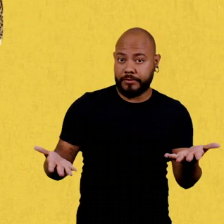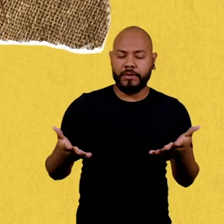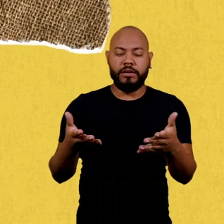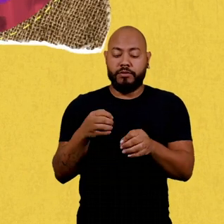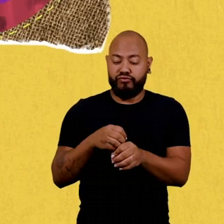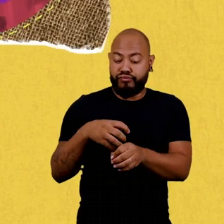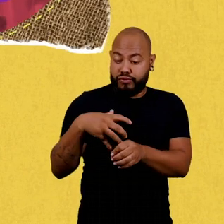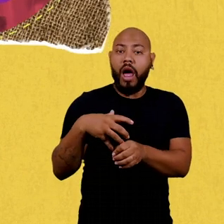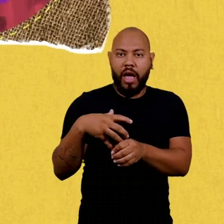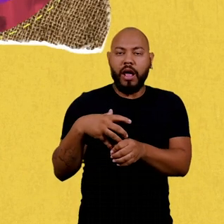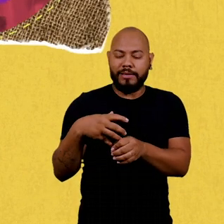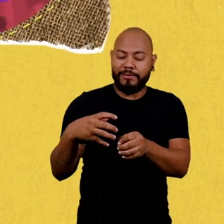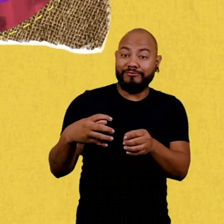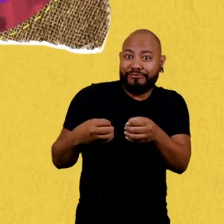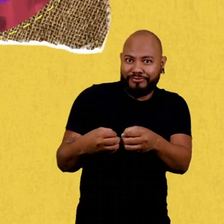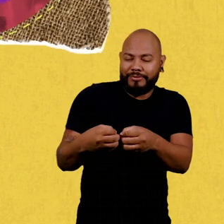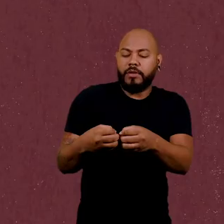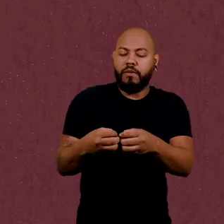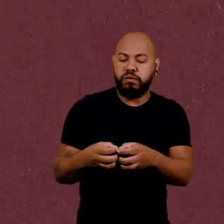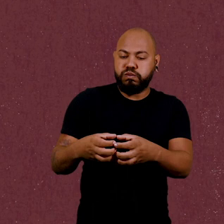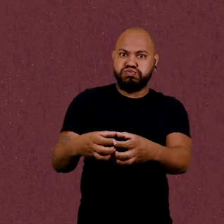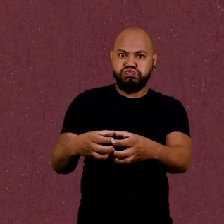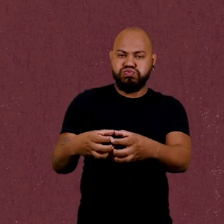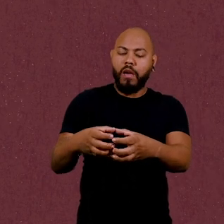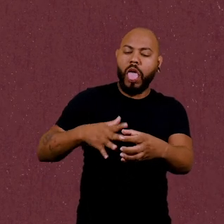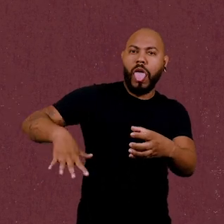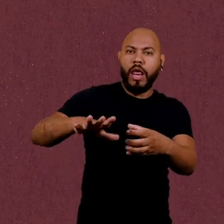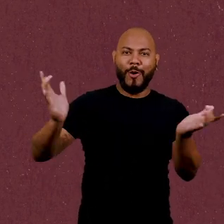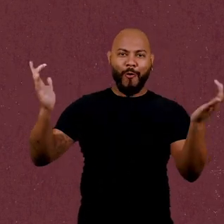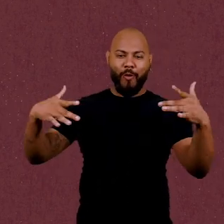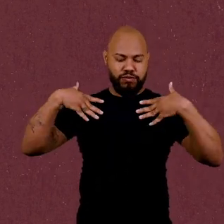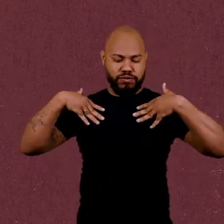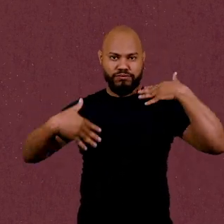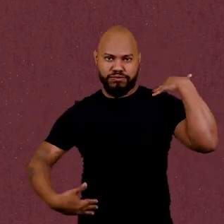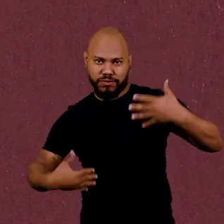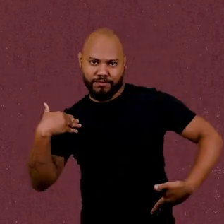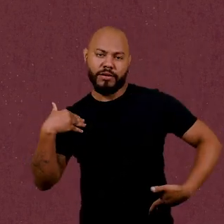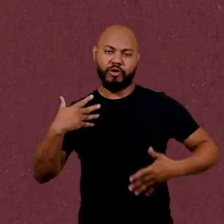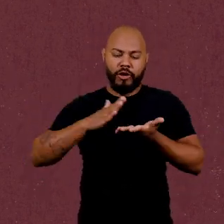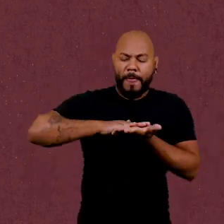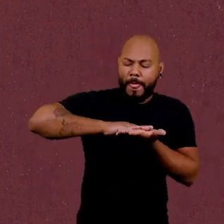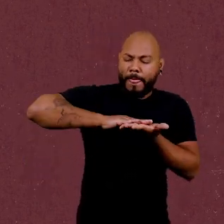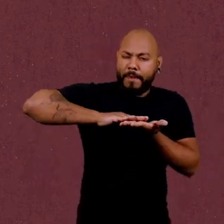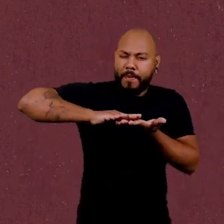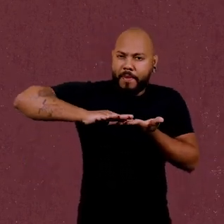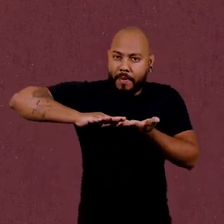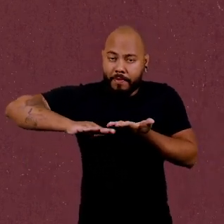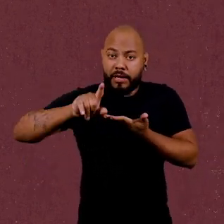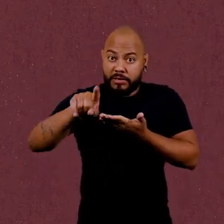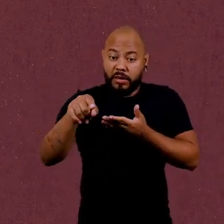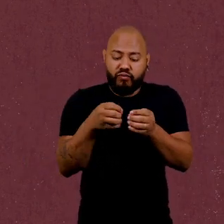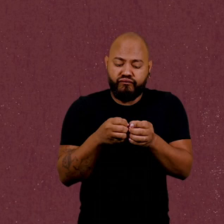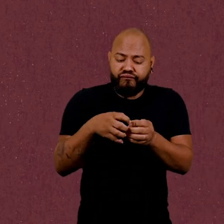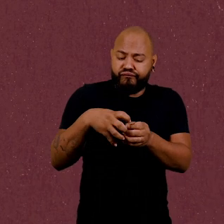uma célula que está situada, imagina um ambiente tecidual, né, no corpo da pessoa, uma célula ela começa a sofrer danos.